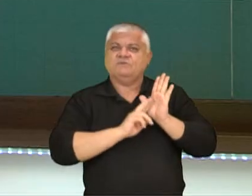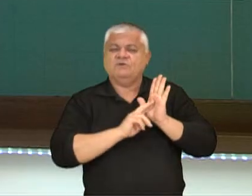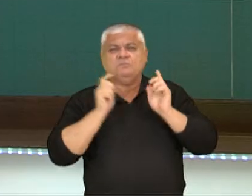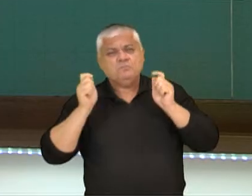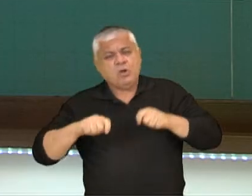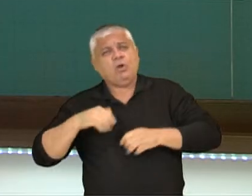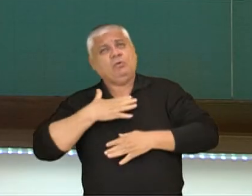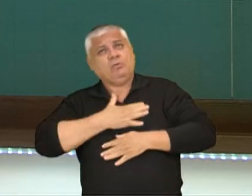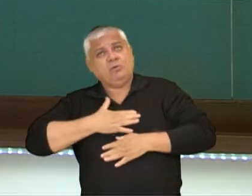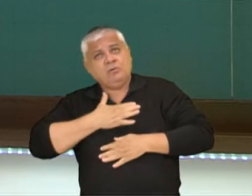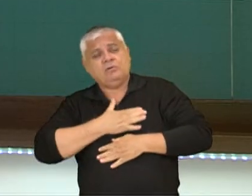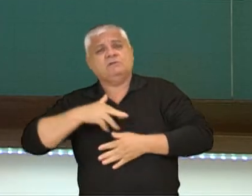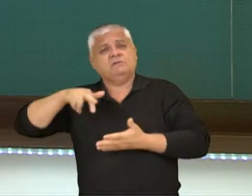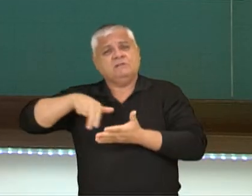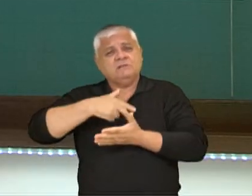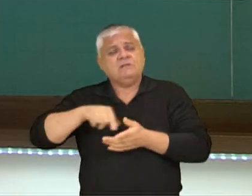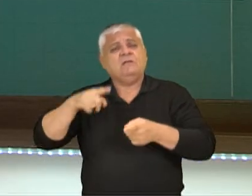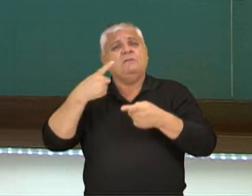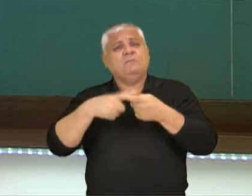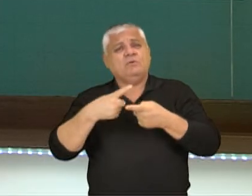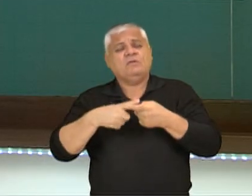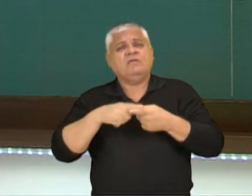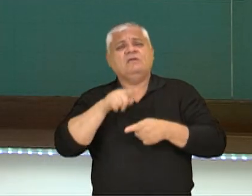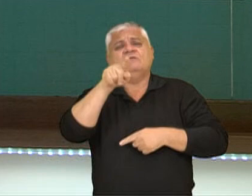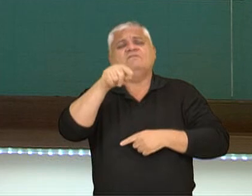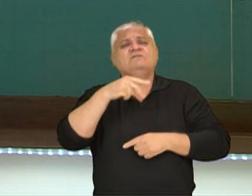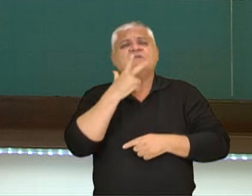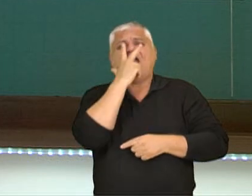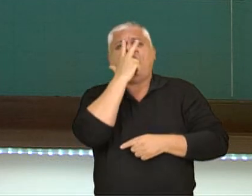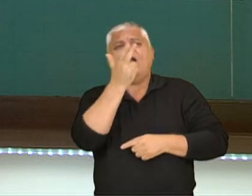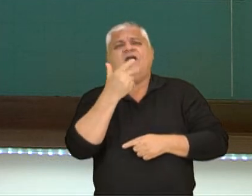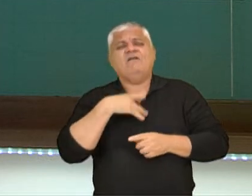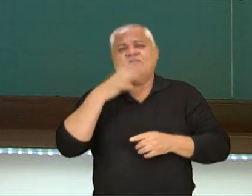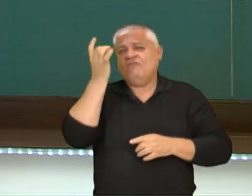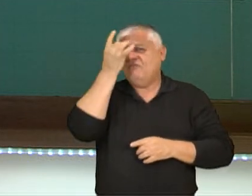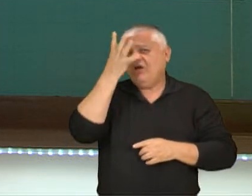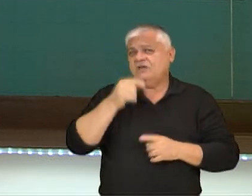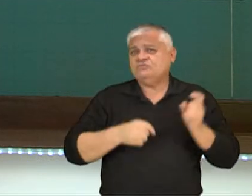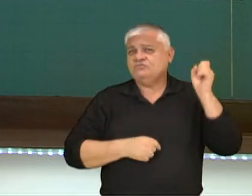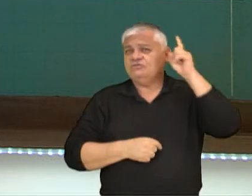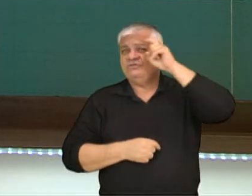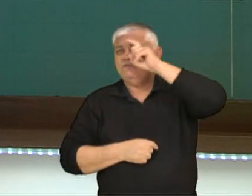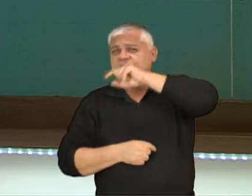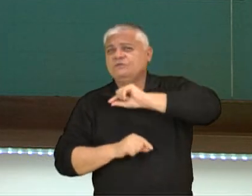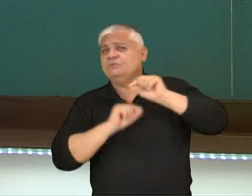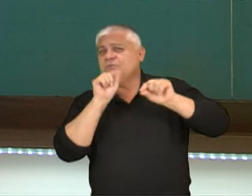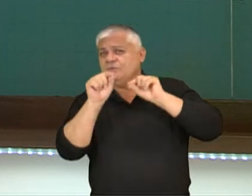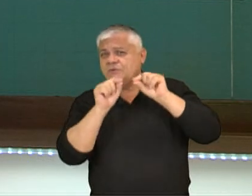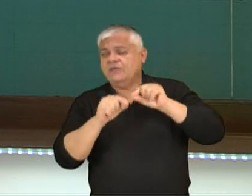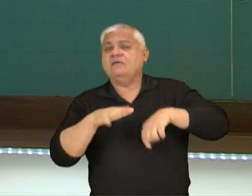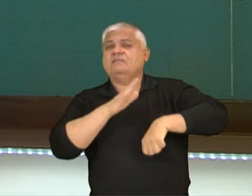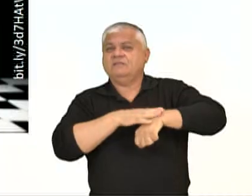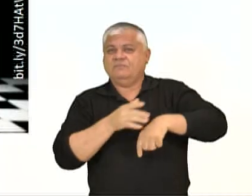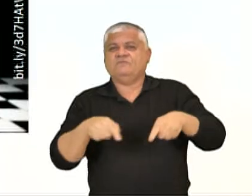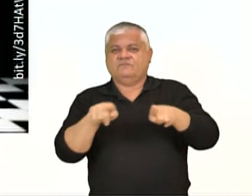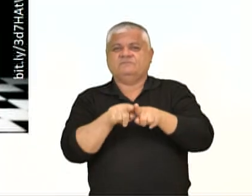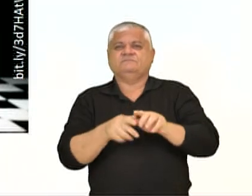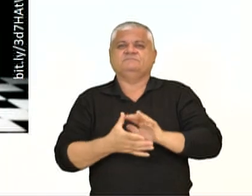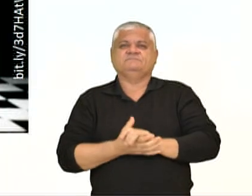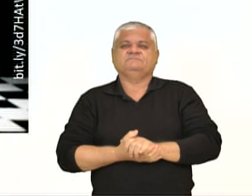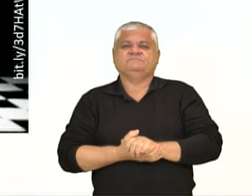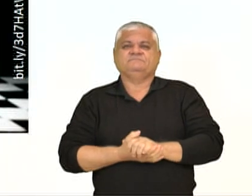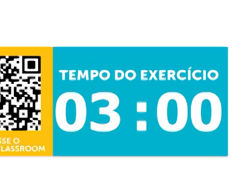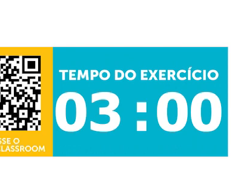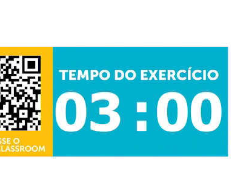de dançar, sim ou não, e por quê? E o que você acha que é fácil e o que você acha que é difícil na dança? Nós já voltamos.